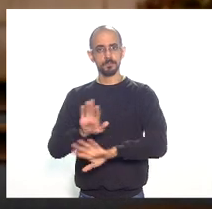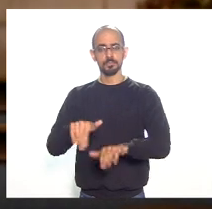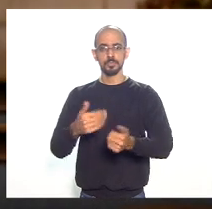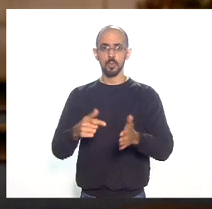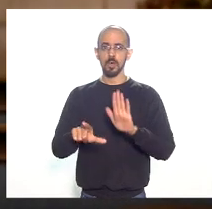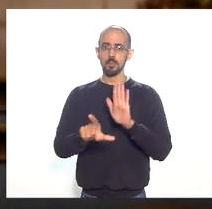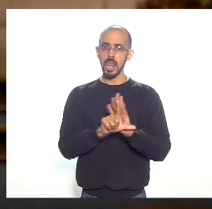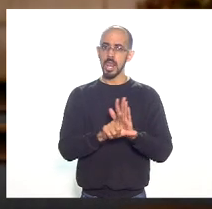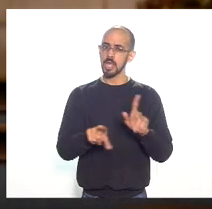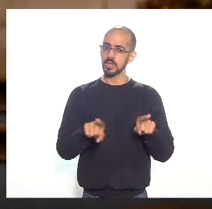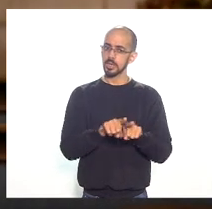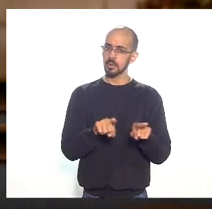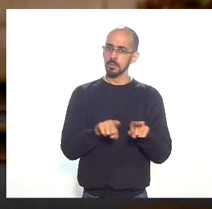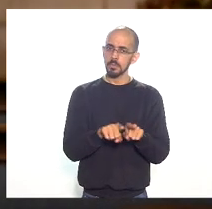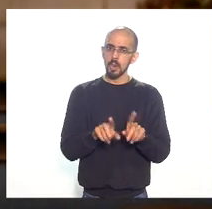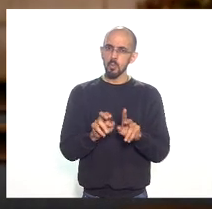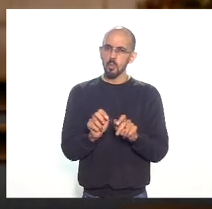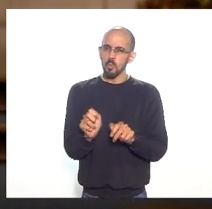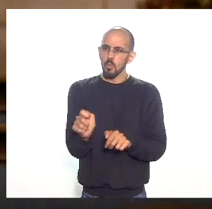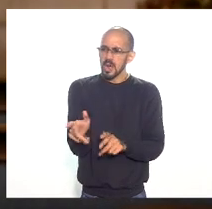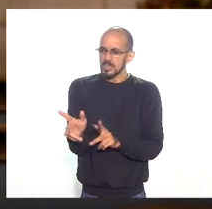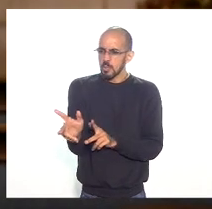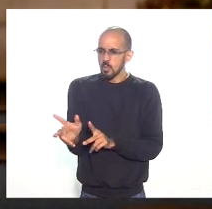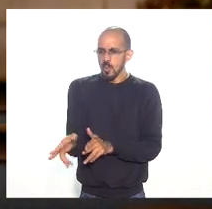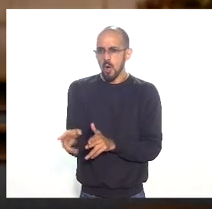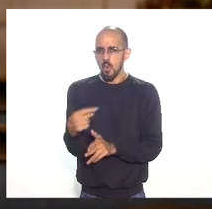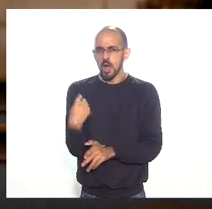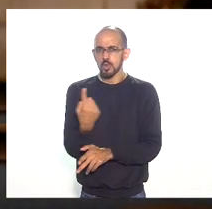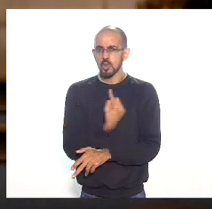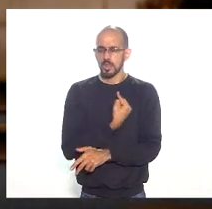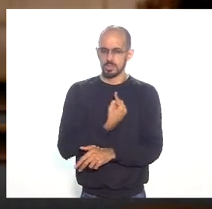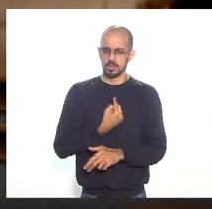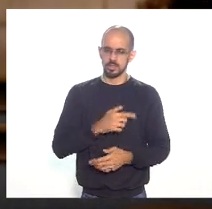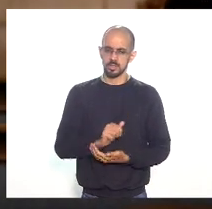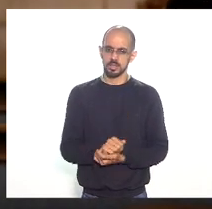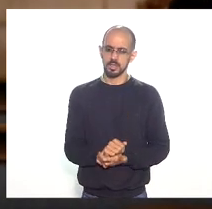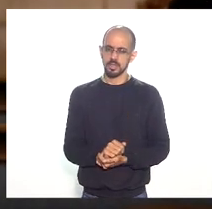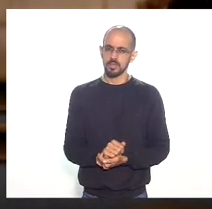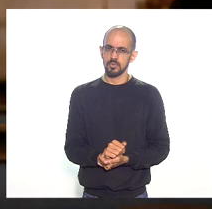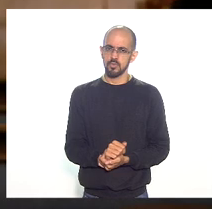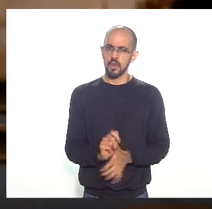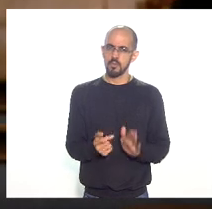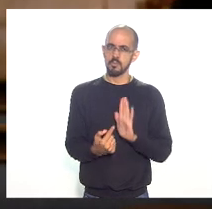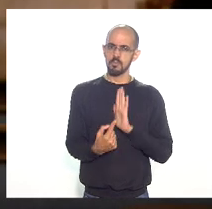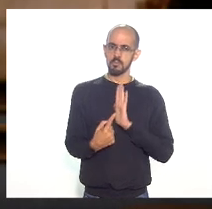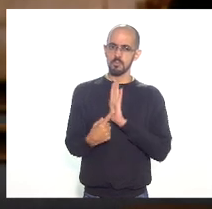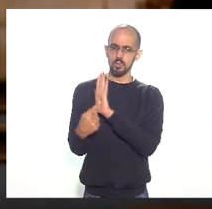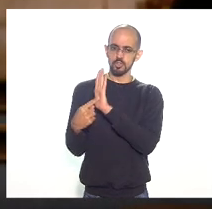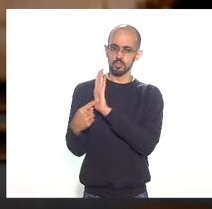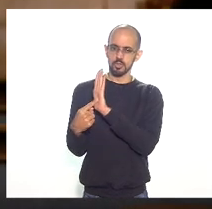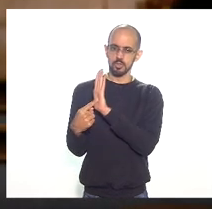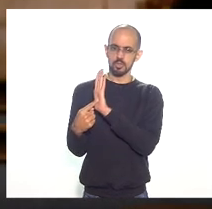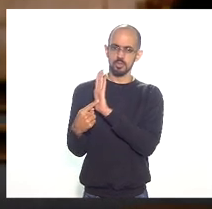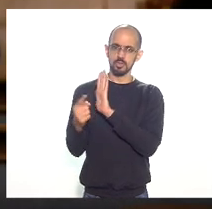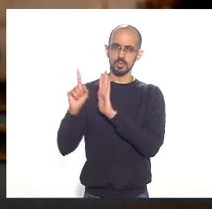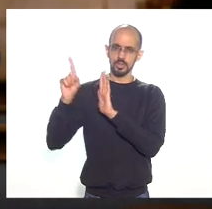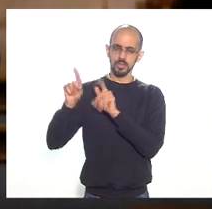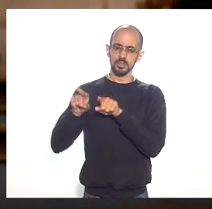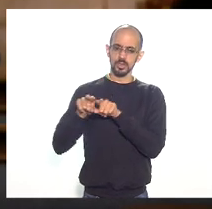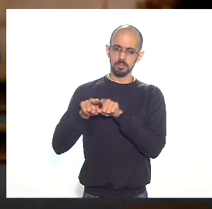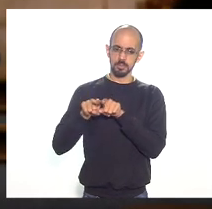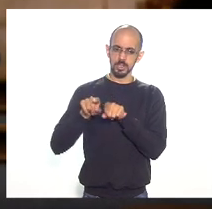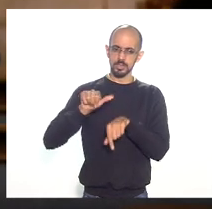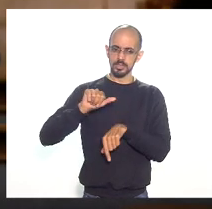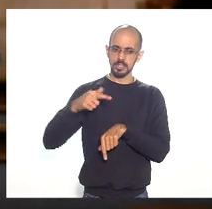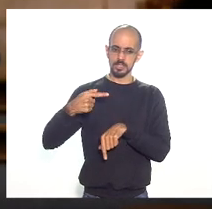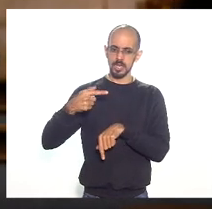quase que idêntica à nossa, que foi já apresentada no 17 de março e